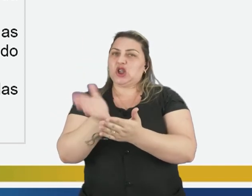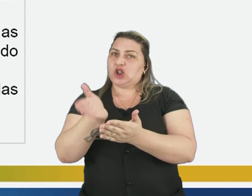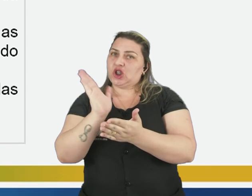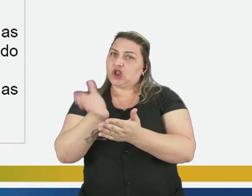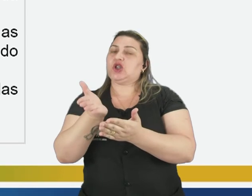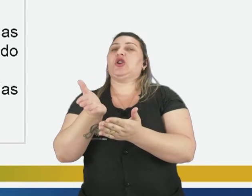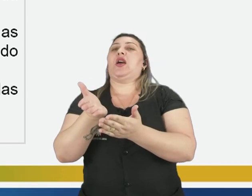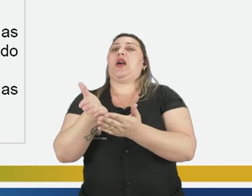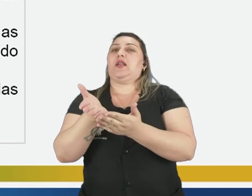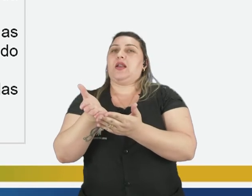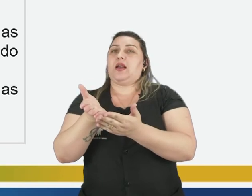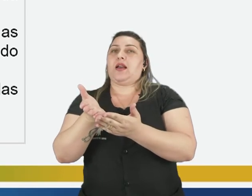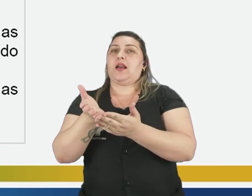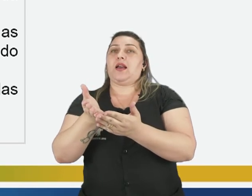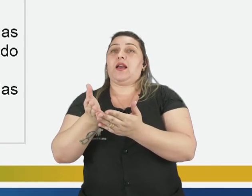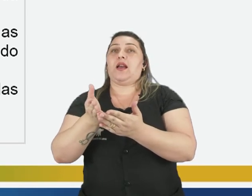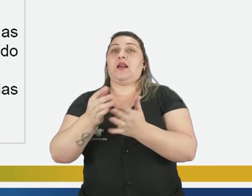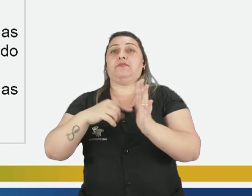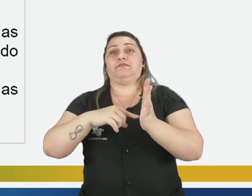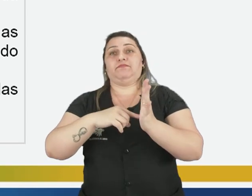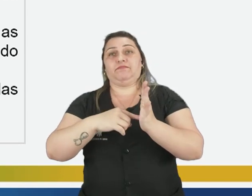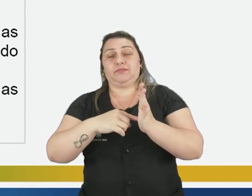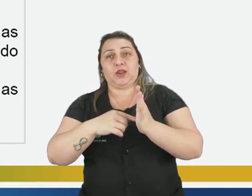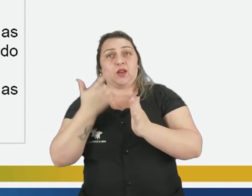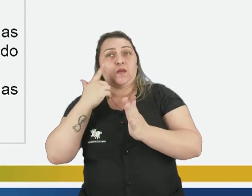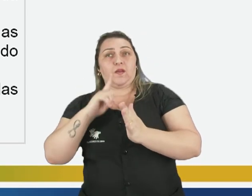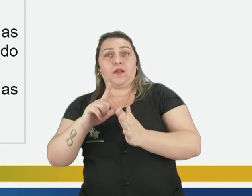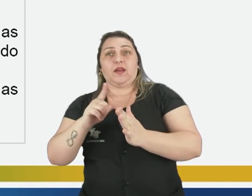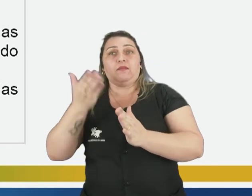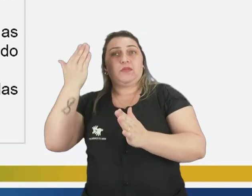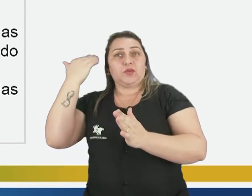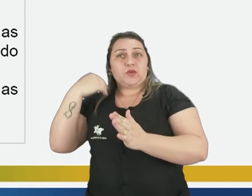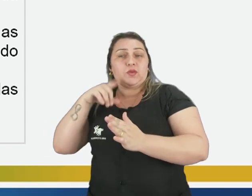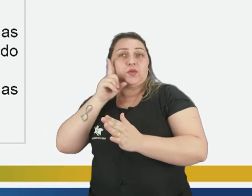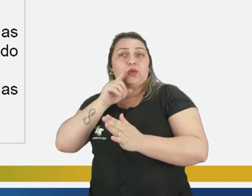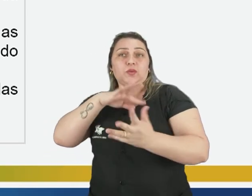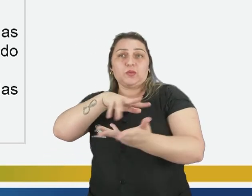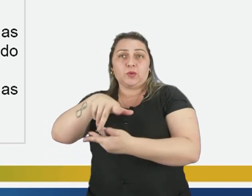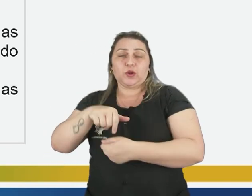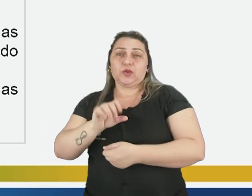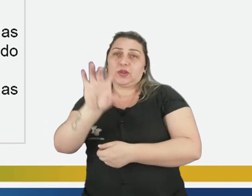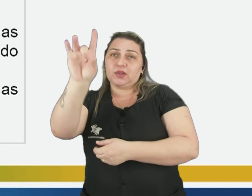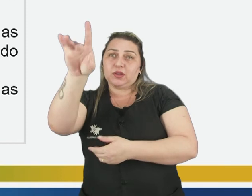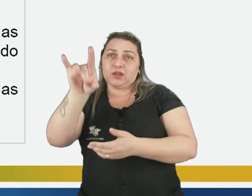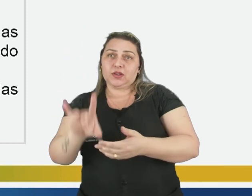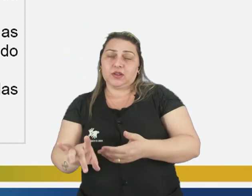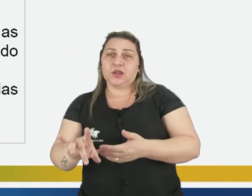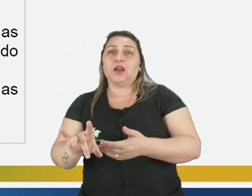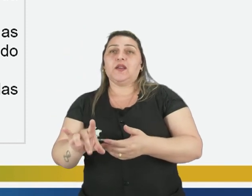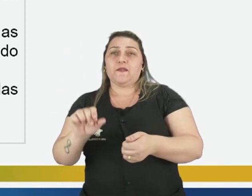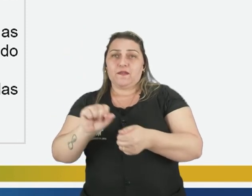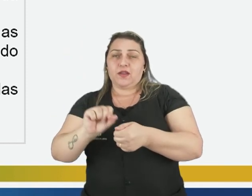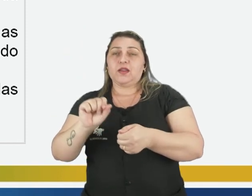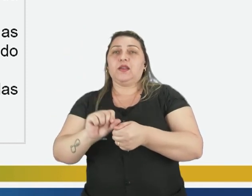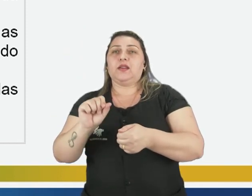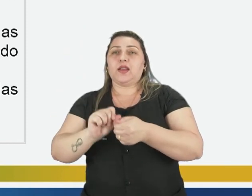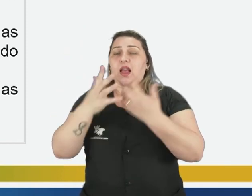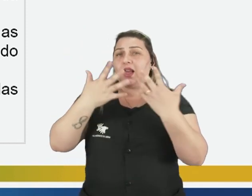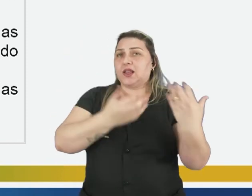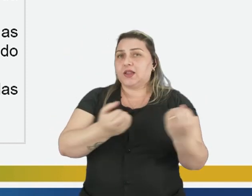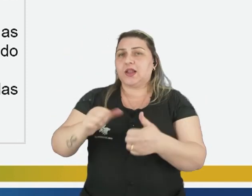está introduzindo a mecanização para não ficar para trás em relação ao resto do mundo que cada vez mais